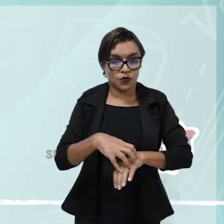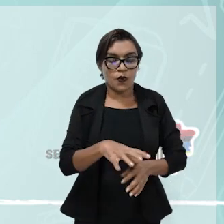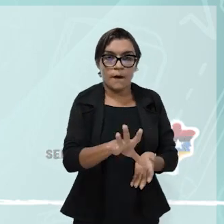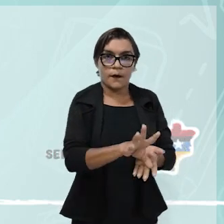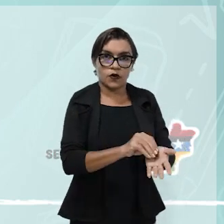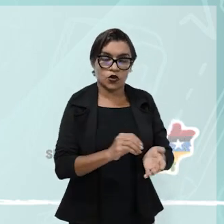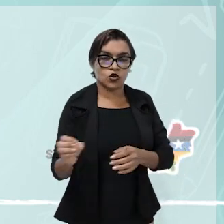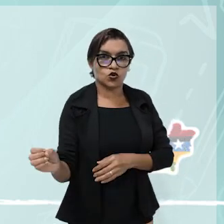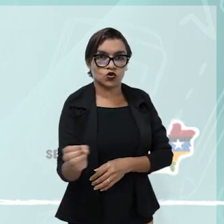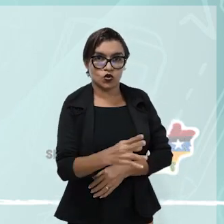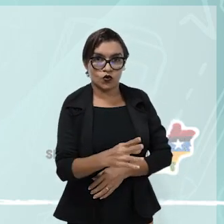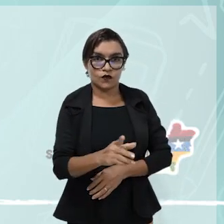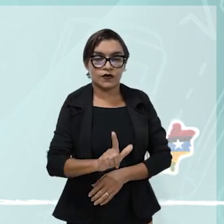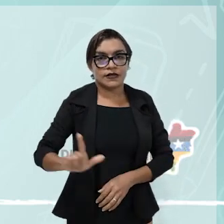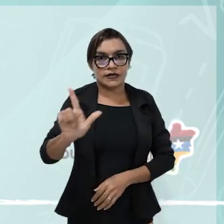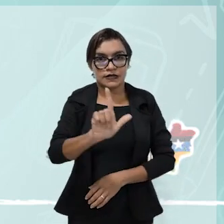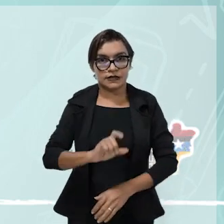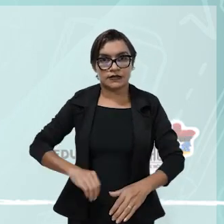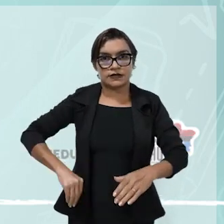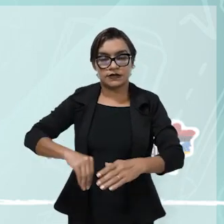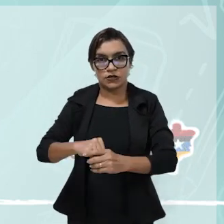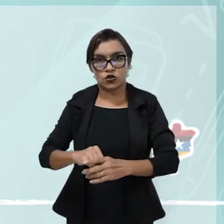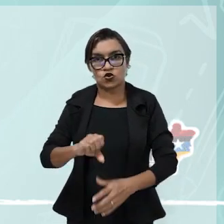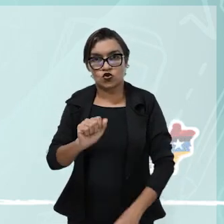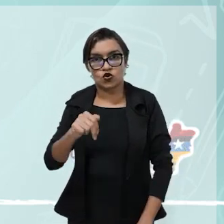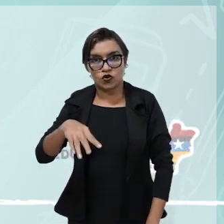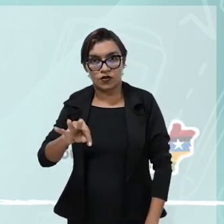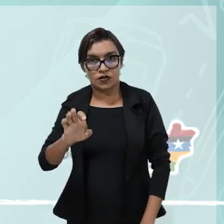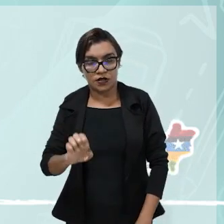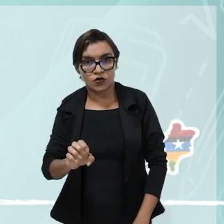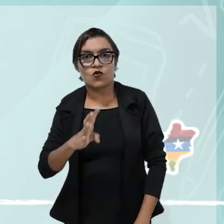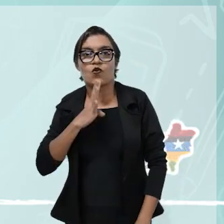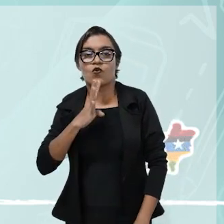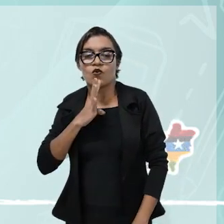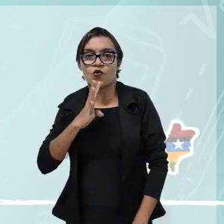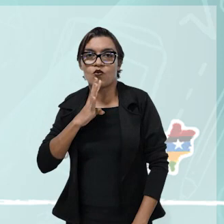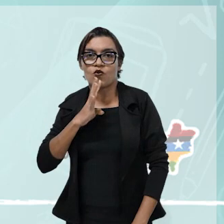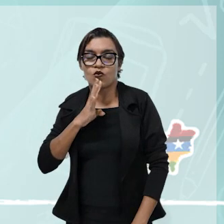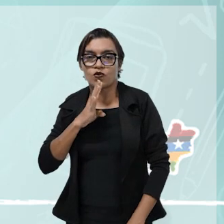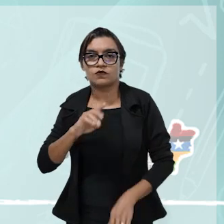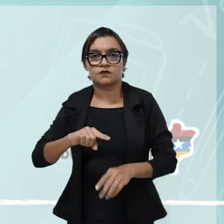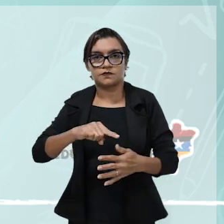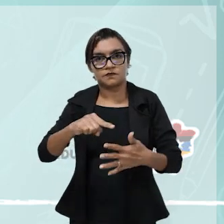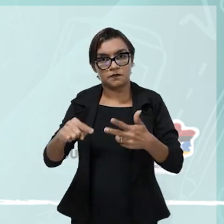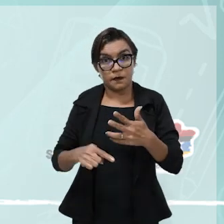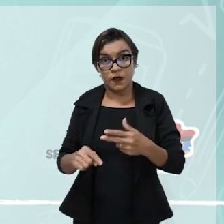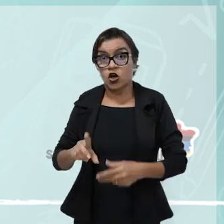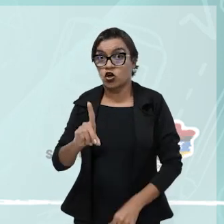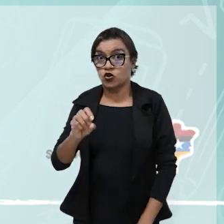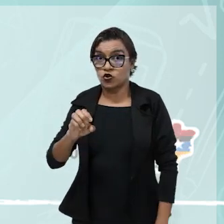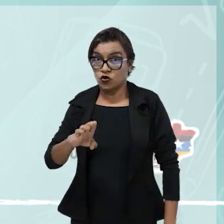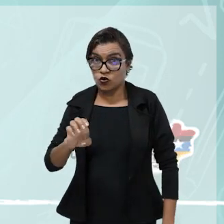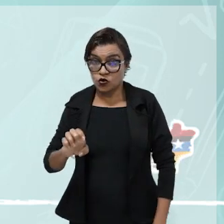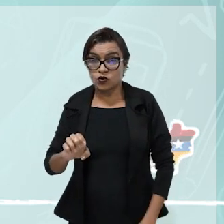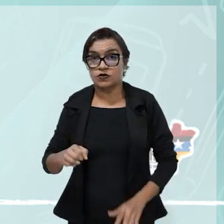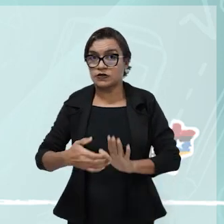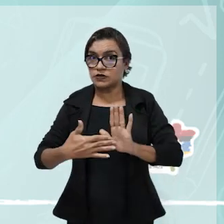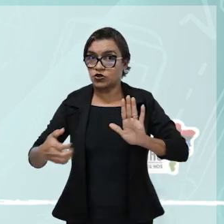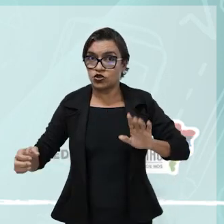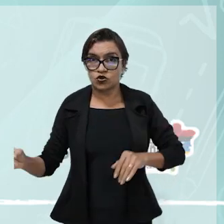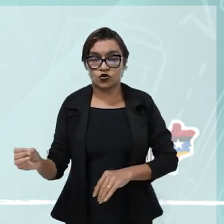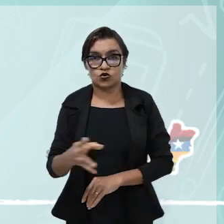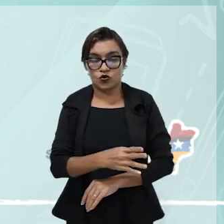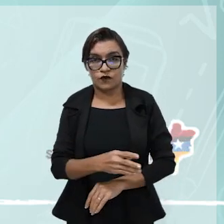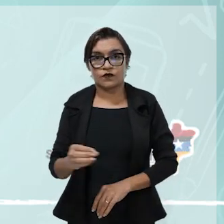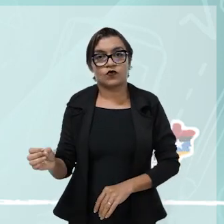na literatura, sobretudo os sonetos, que ficaram conhecidos como doce estilo novo. Doce estilo novo.